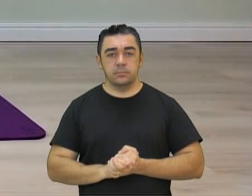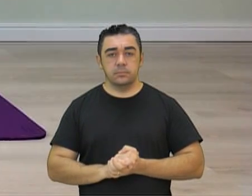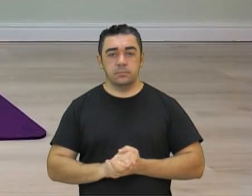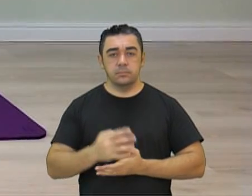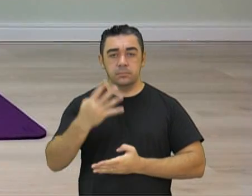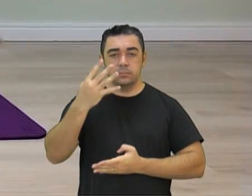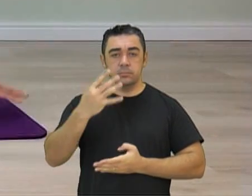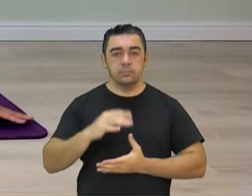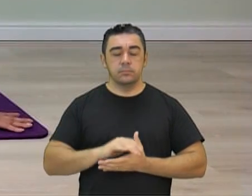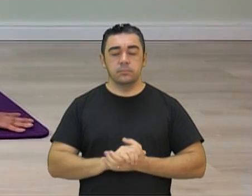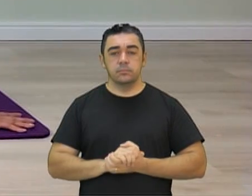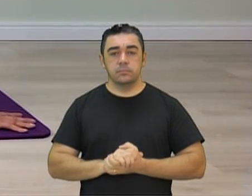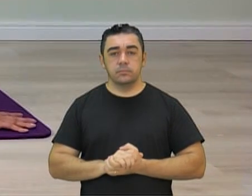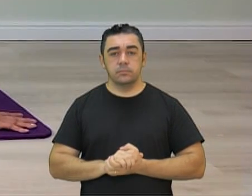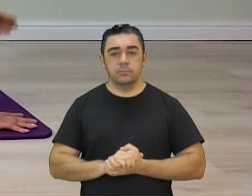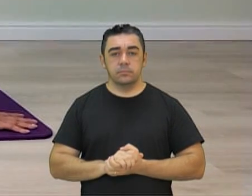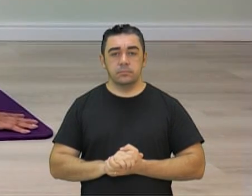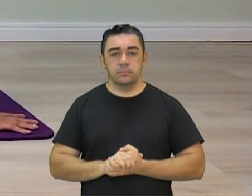4,